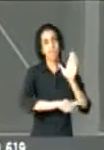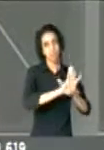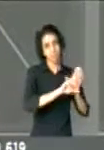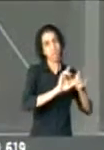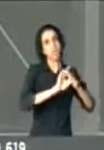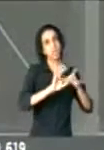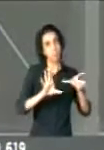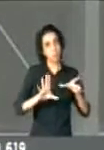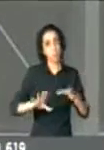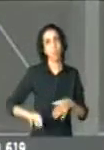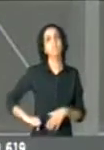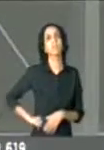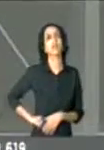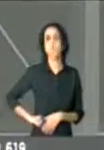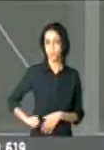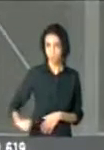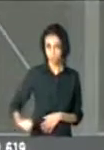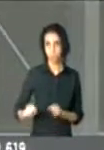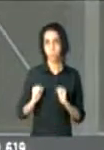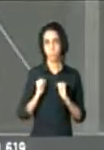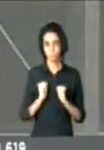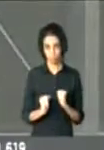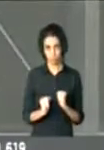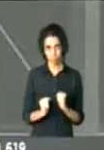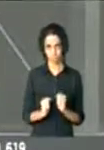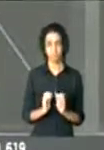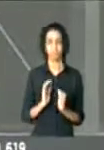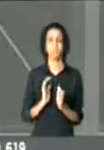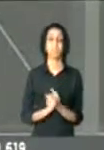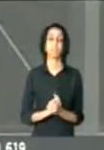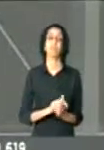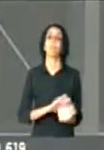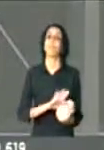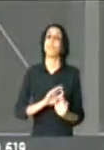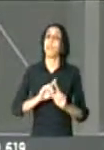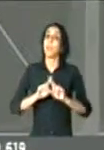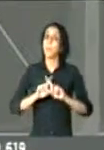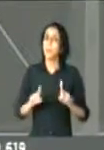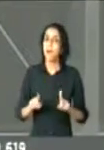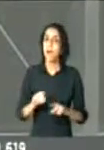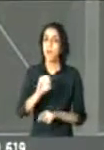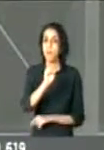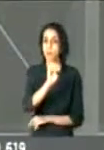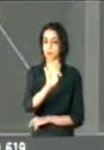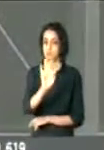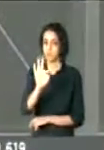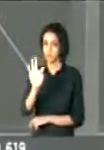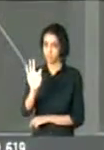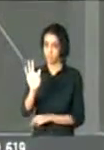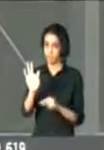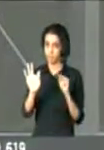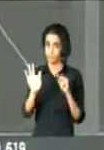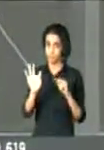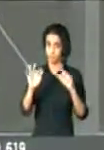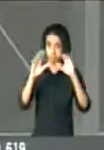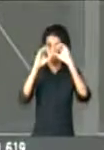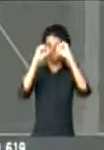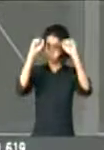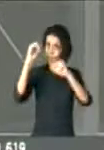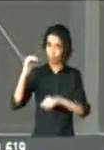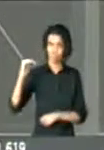permitiu, nessa hipótese, também o aborto. Mas o Supremo Tribunal Federal, a nossa Corte